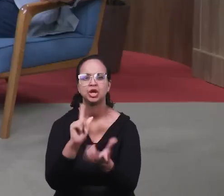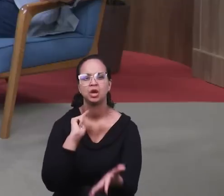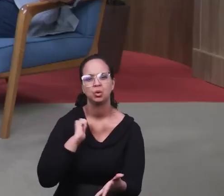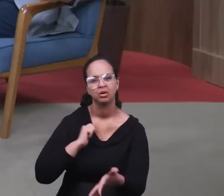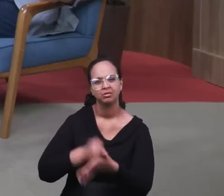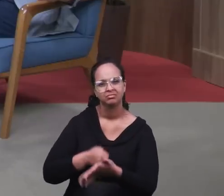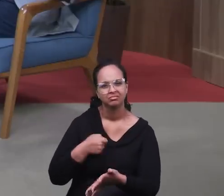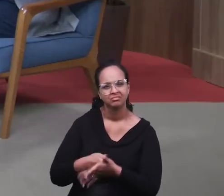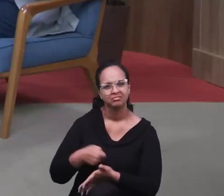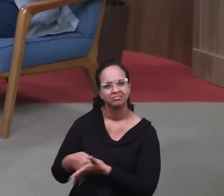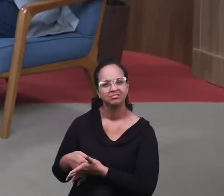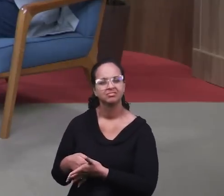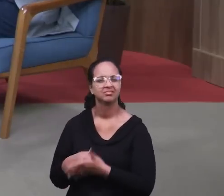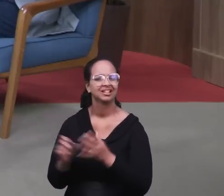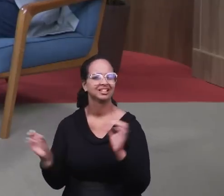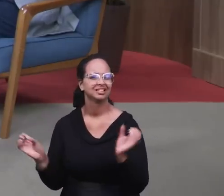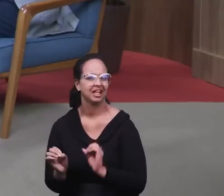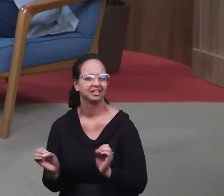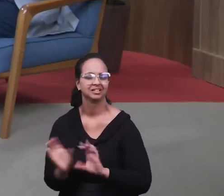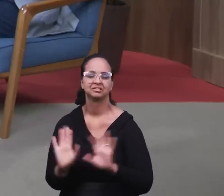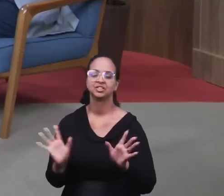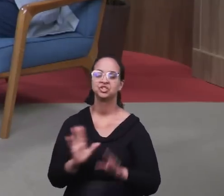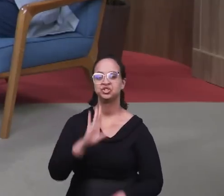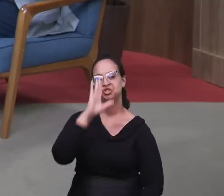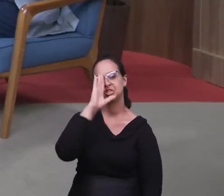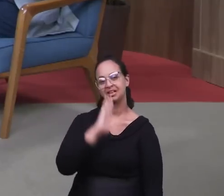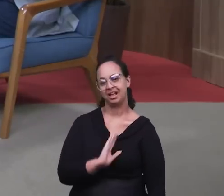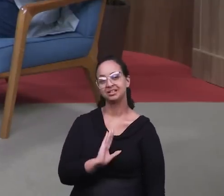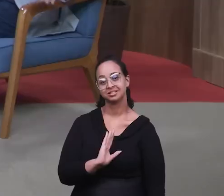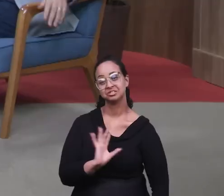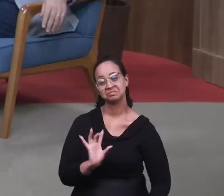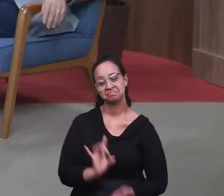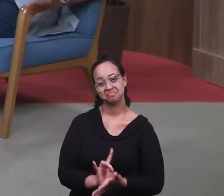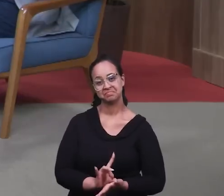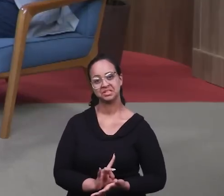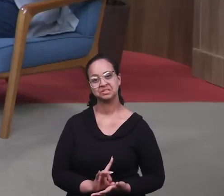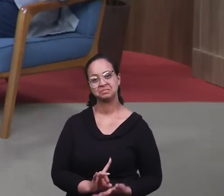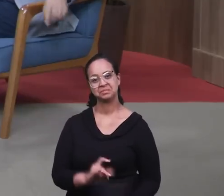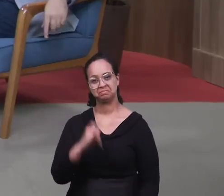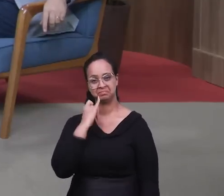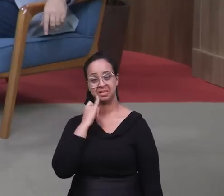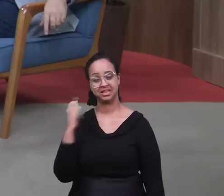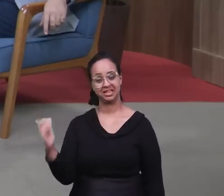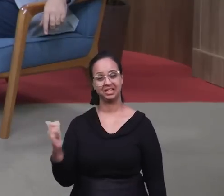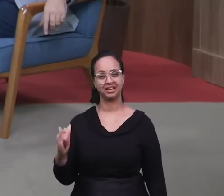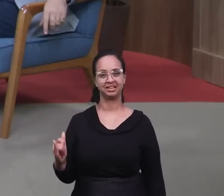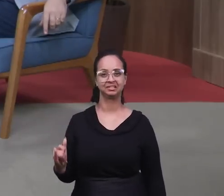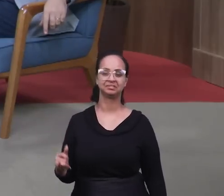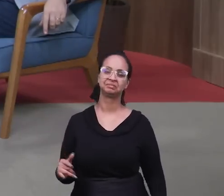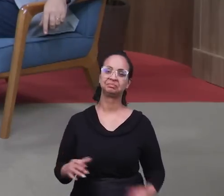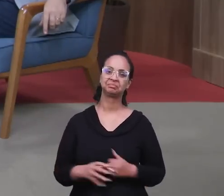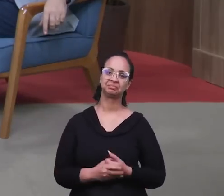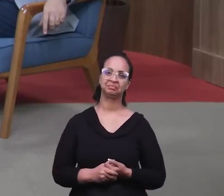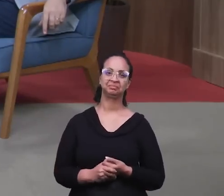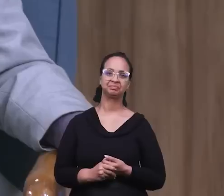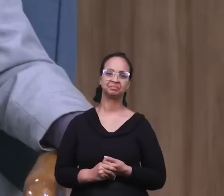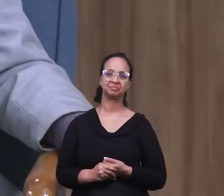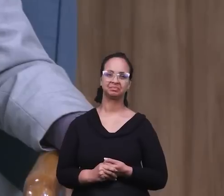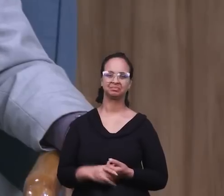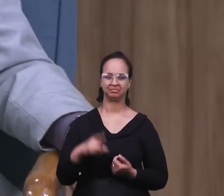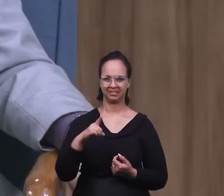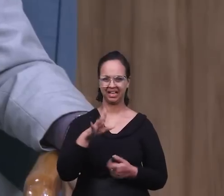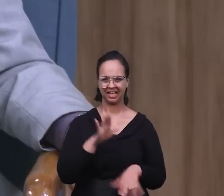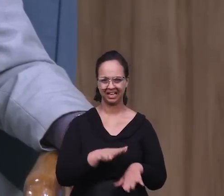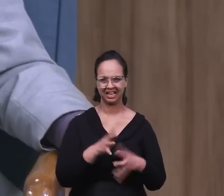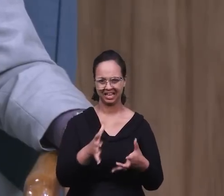contribuição financeira a você, oferta, nada disso. É tudo de graça mesmo. Ligue sempre que você precisar, tá bom?